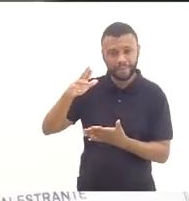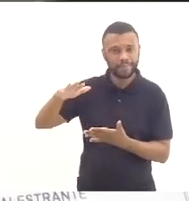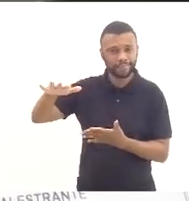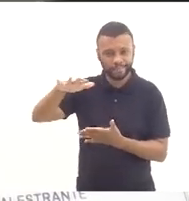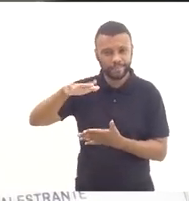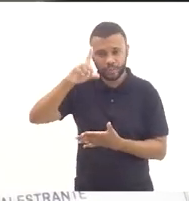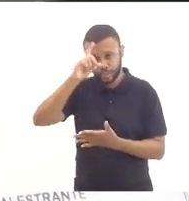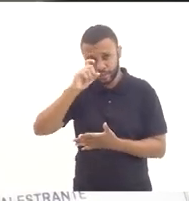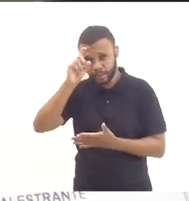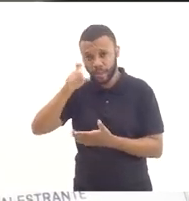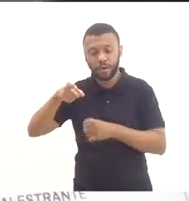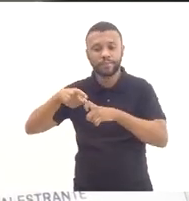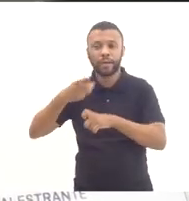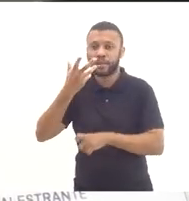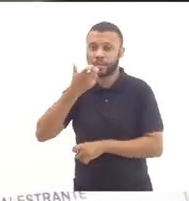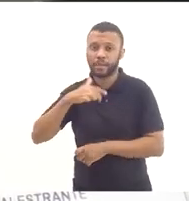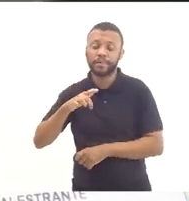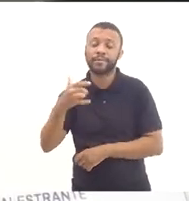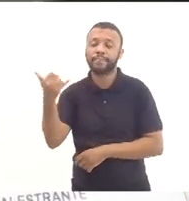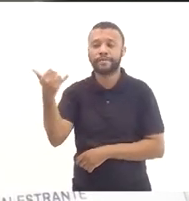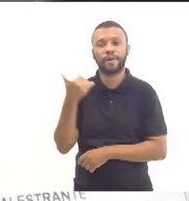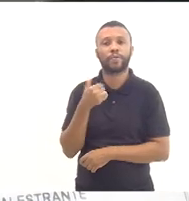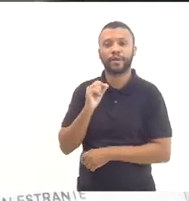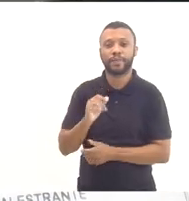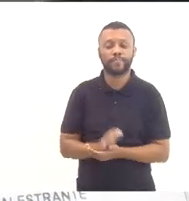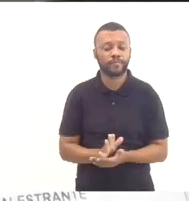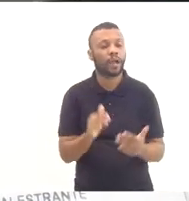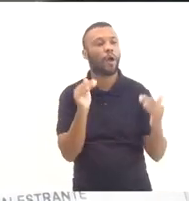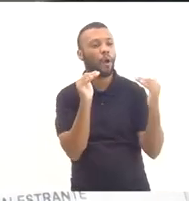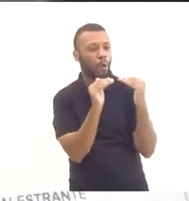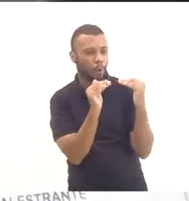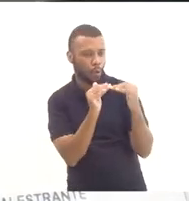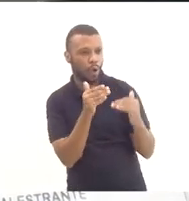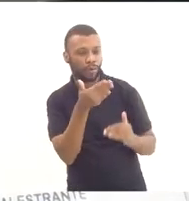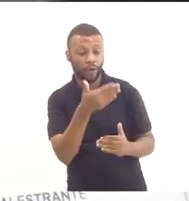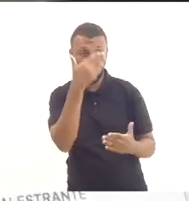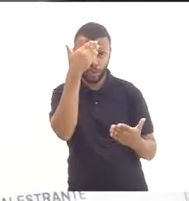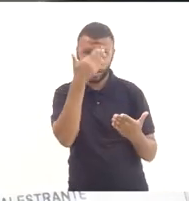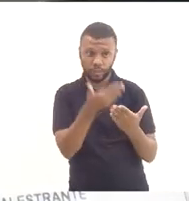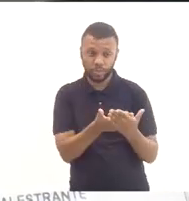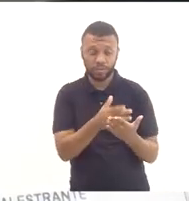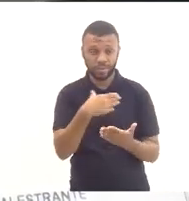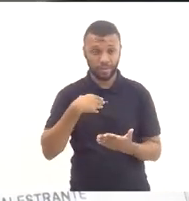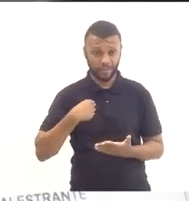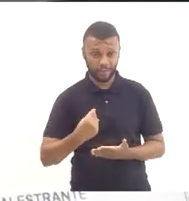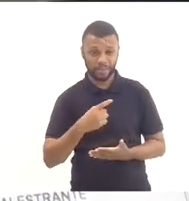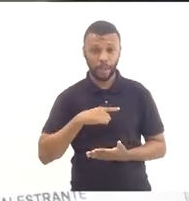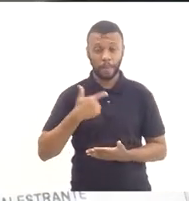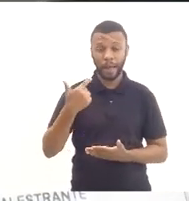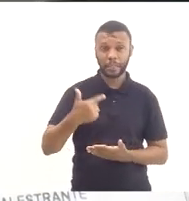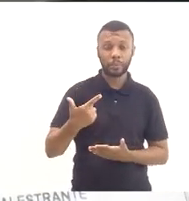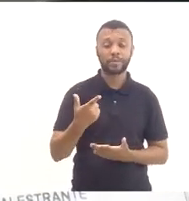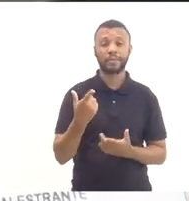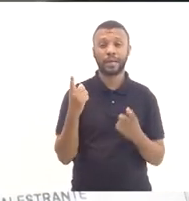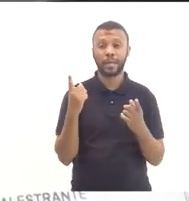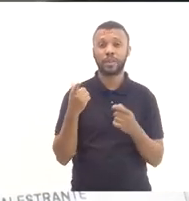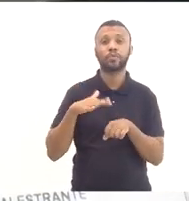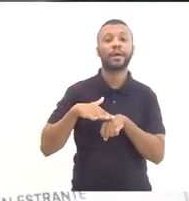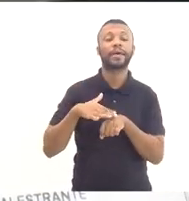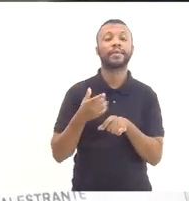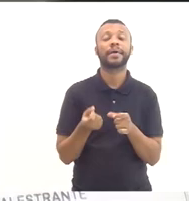hoje a pediatra do meu filho falou Olha vou dizer uma coisa para você eu concordo com você eu não acredito que o seu filho tem uma segunda doença Rara